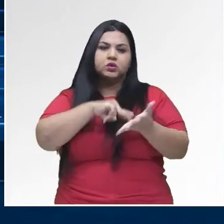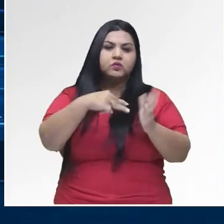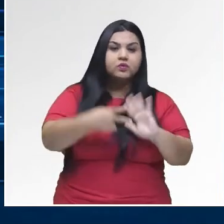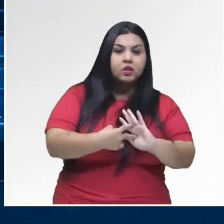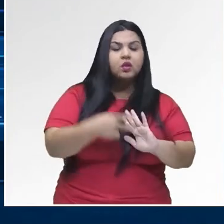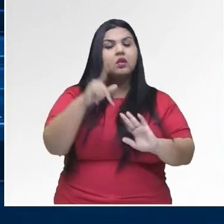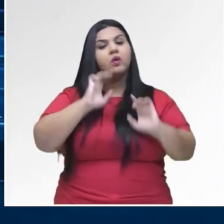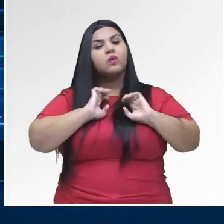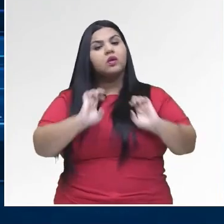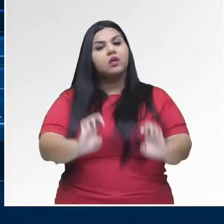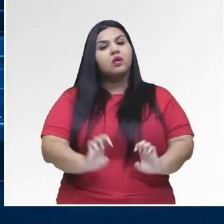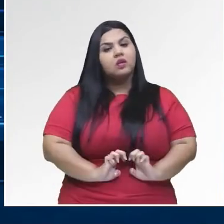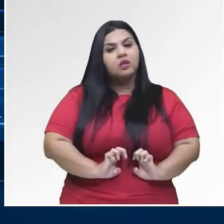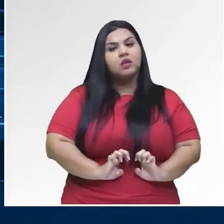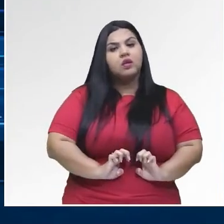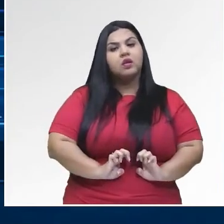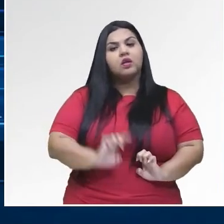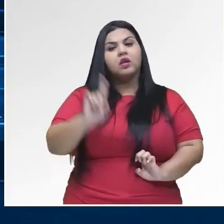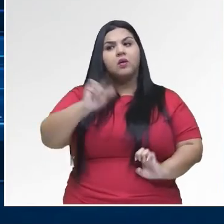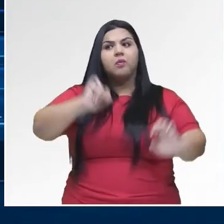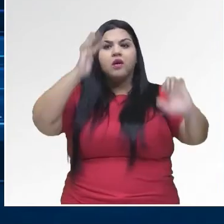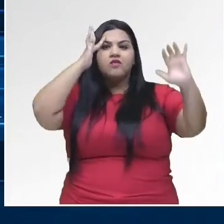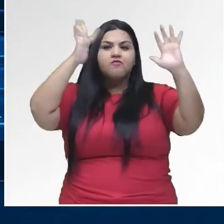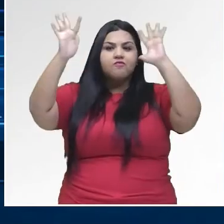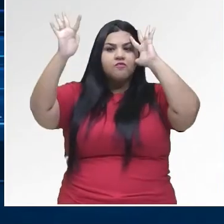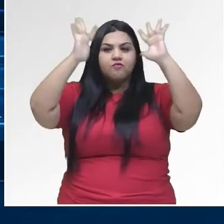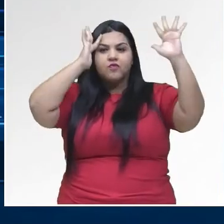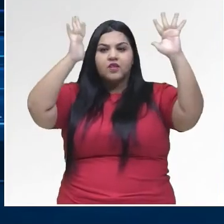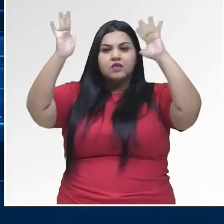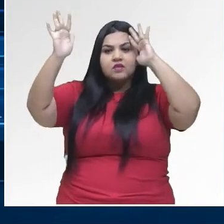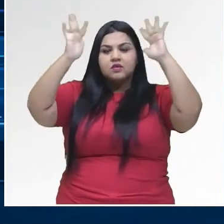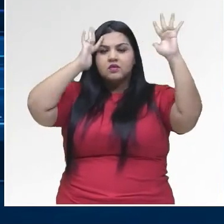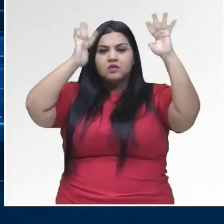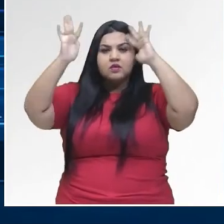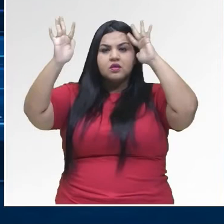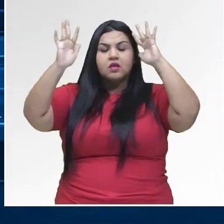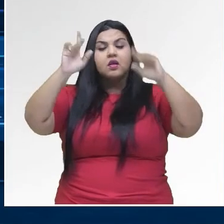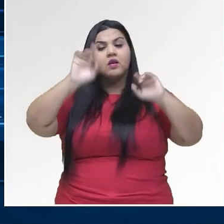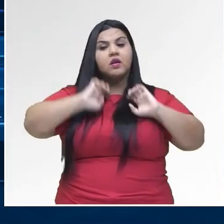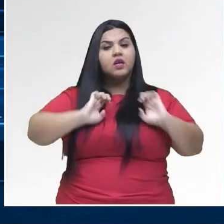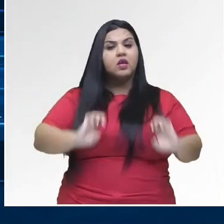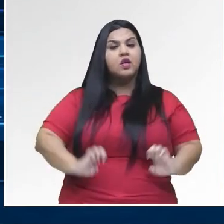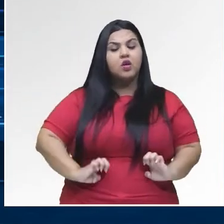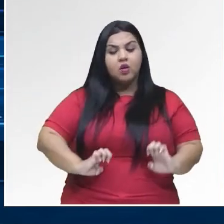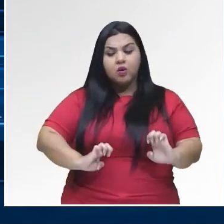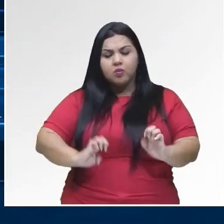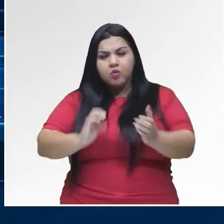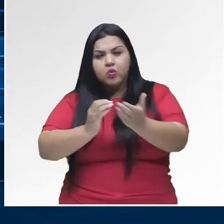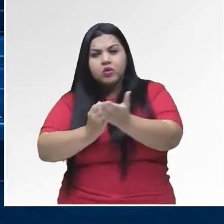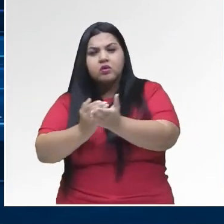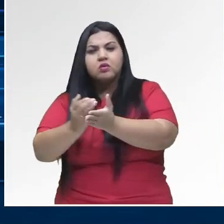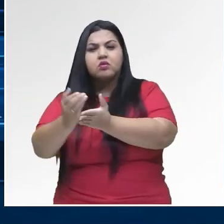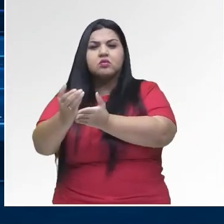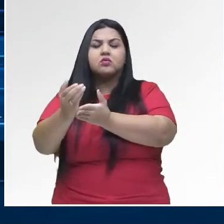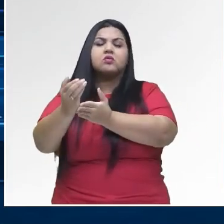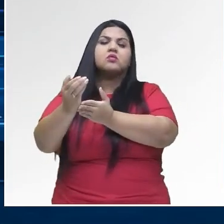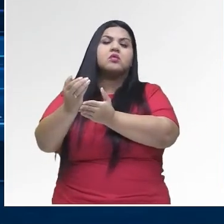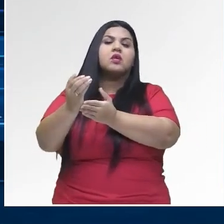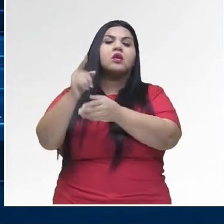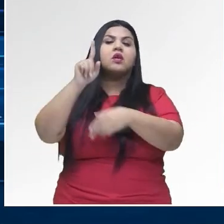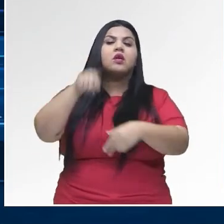ética, pessoal, é uma reflexão. Ética é um princípio. Ética é